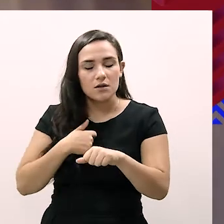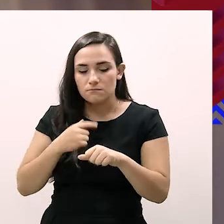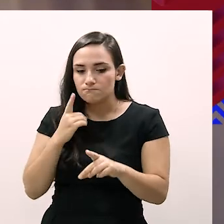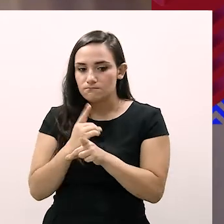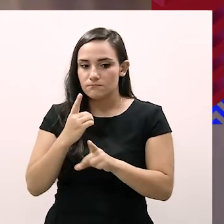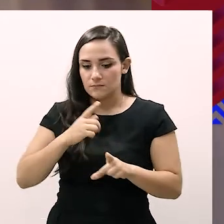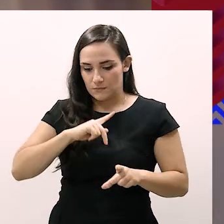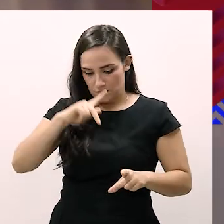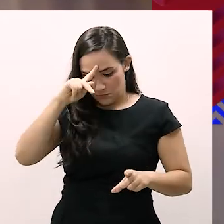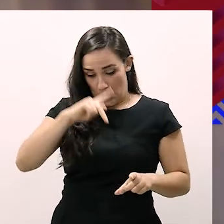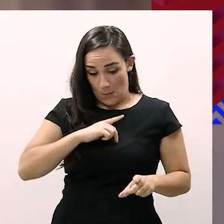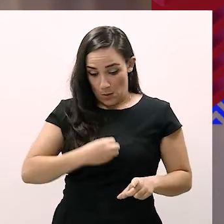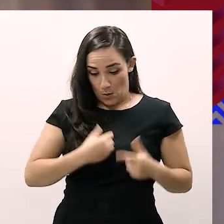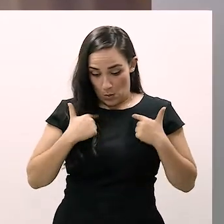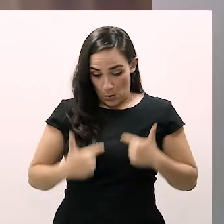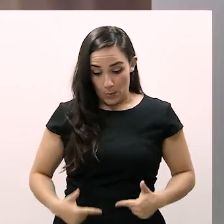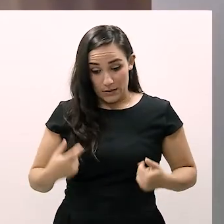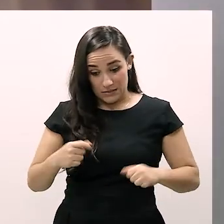Hoje,